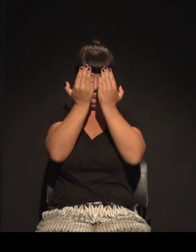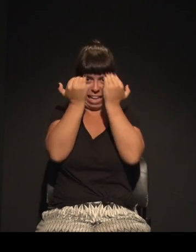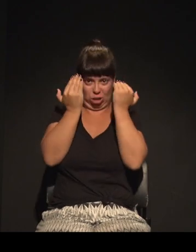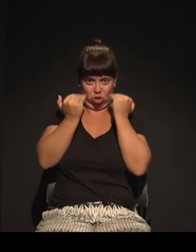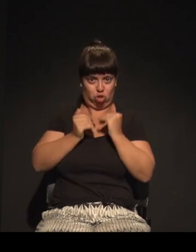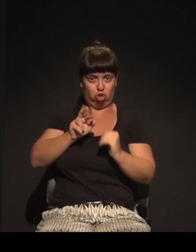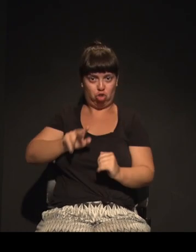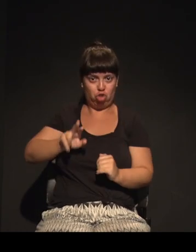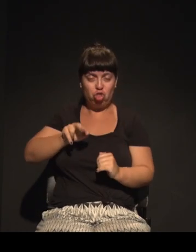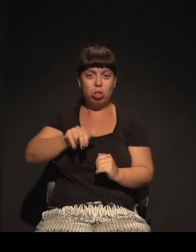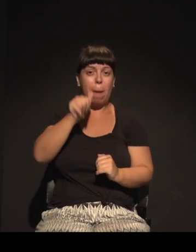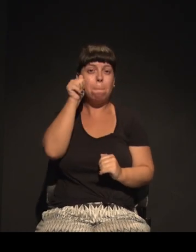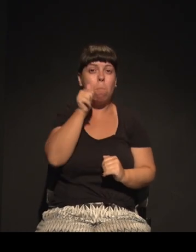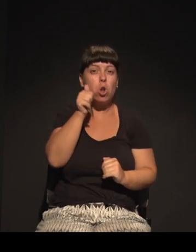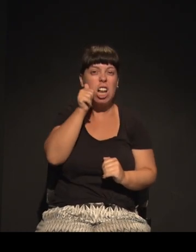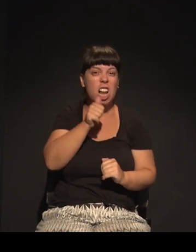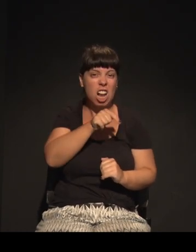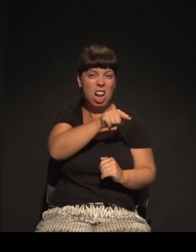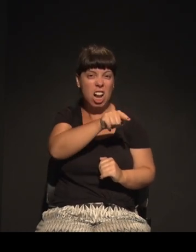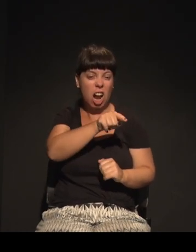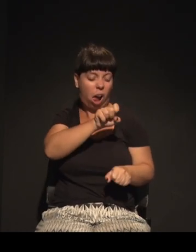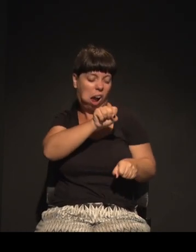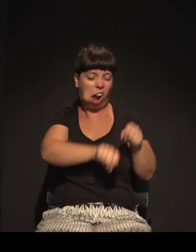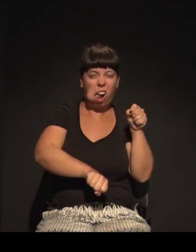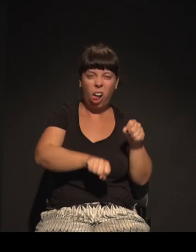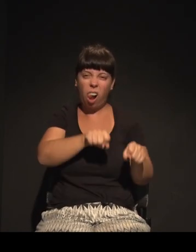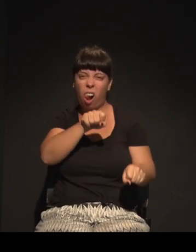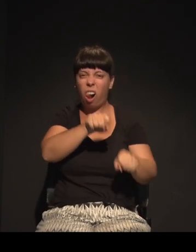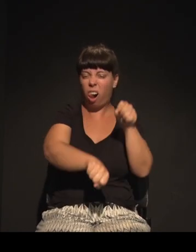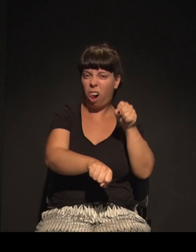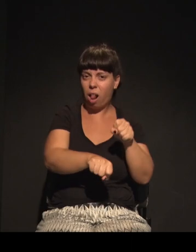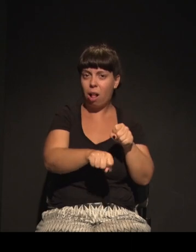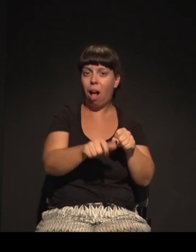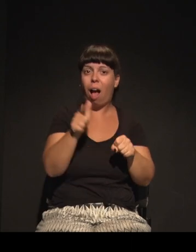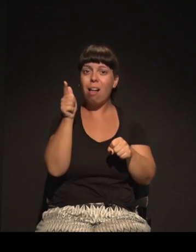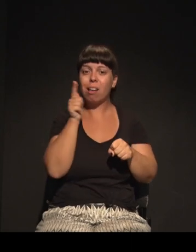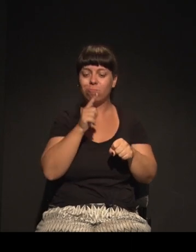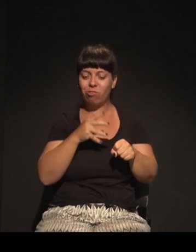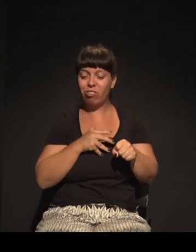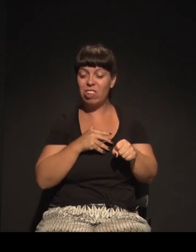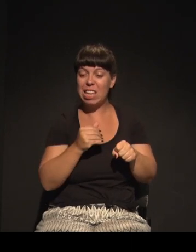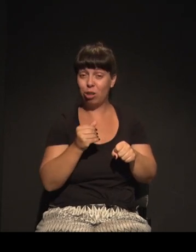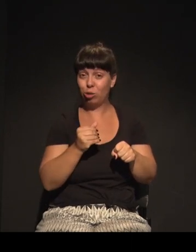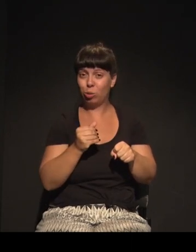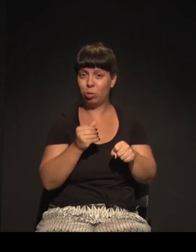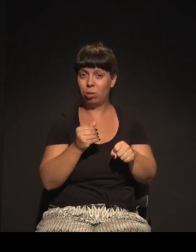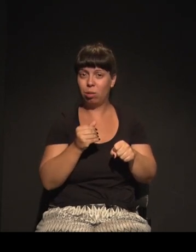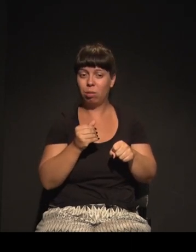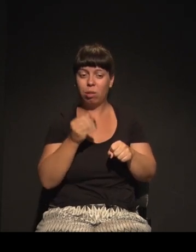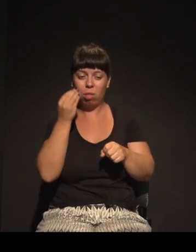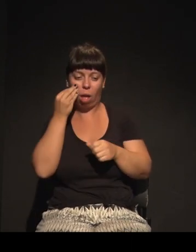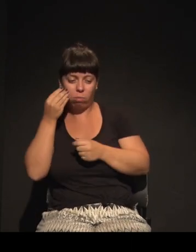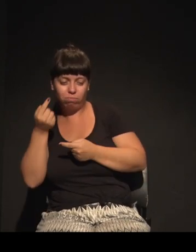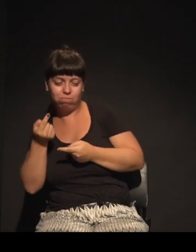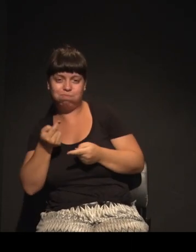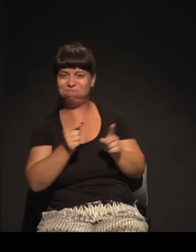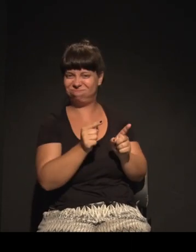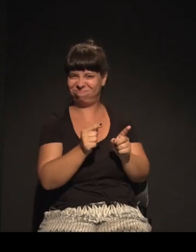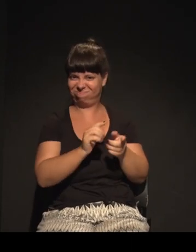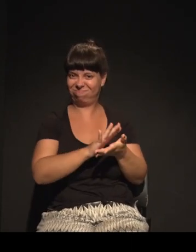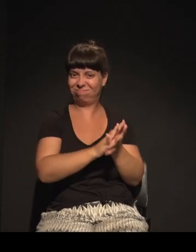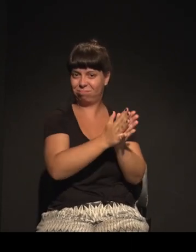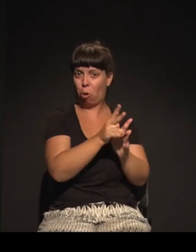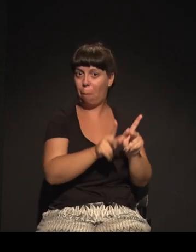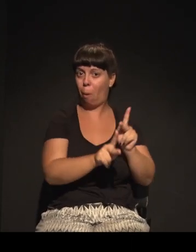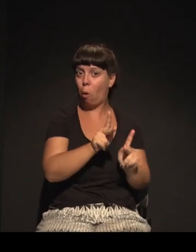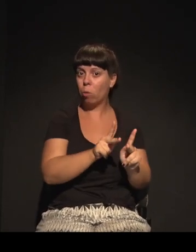para as mulheres indígenas é pra fazer ter os seus filhos para depois de contra o seu povo então